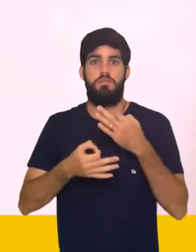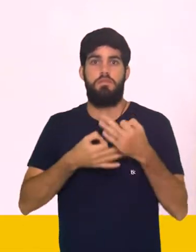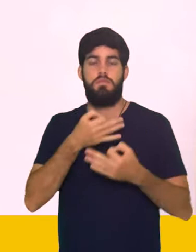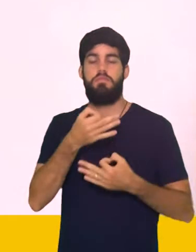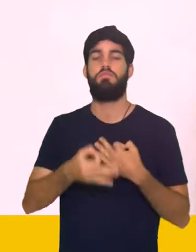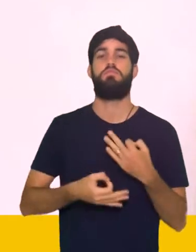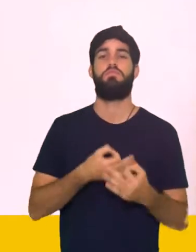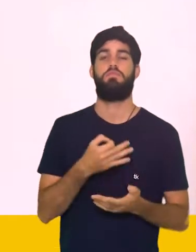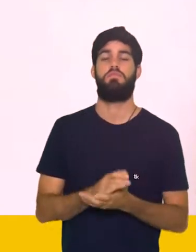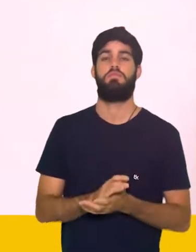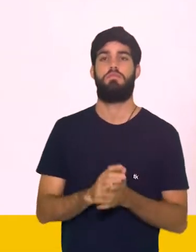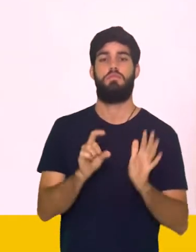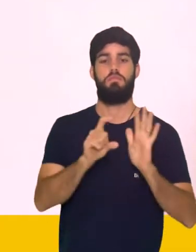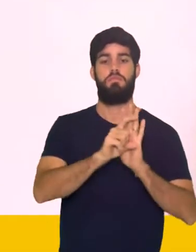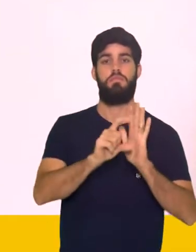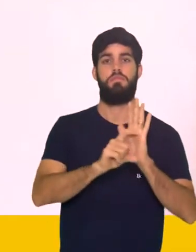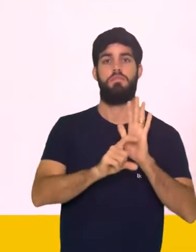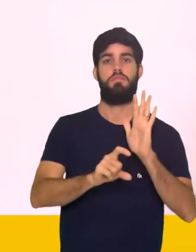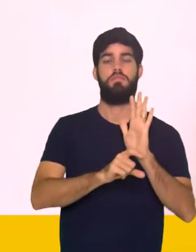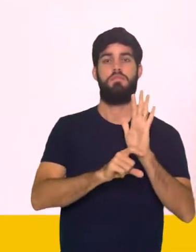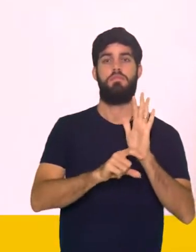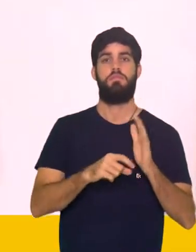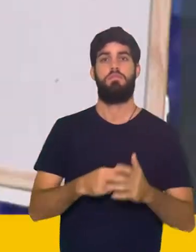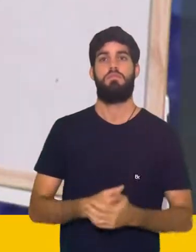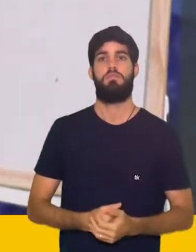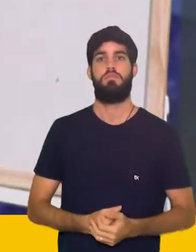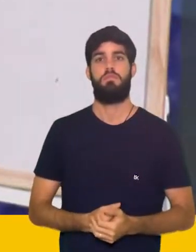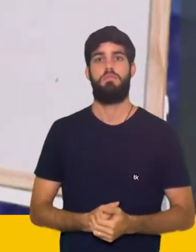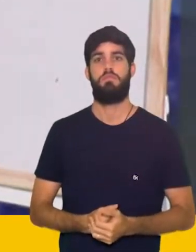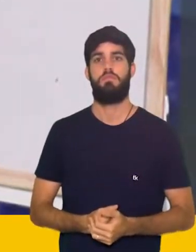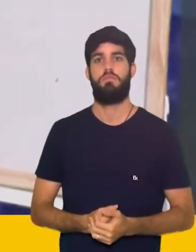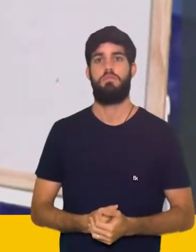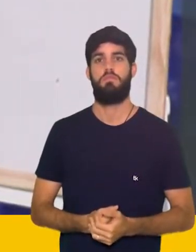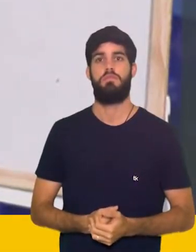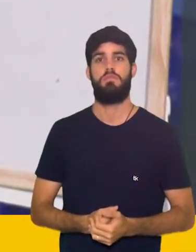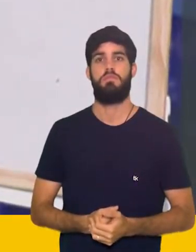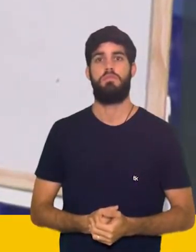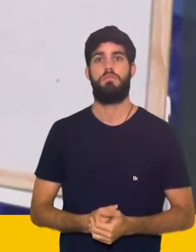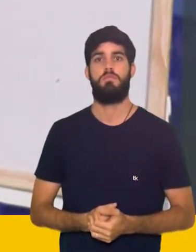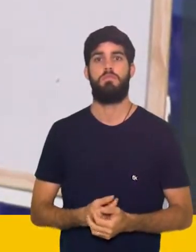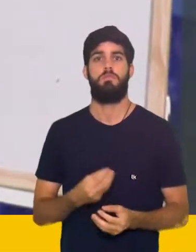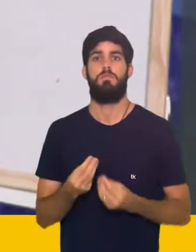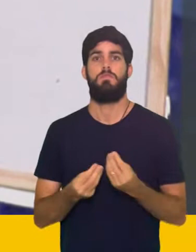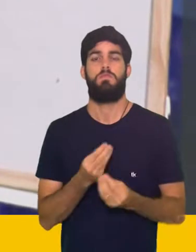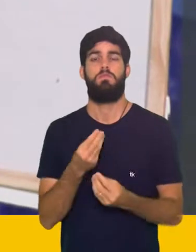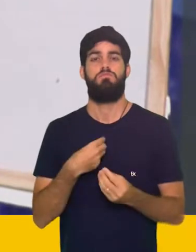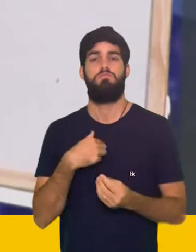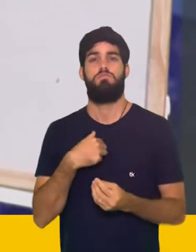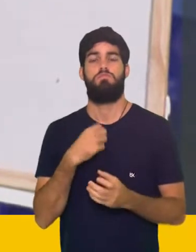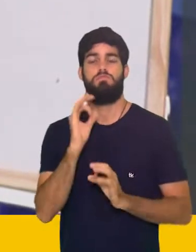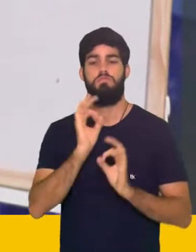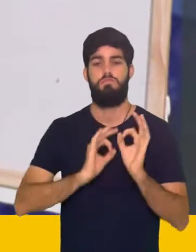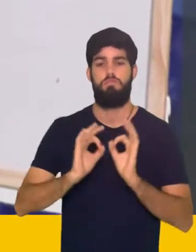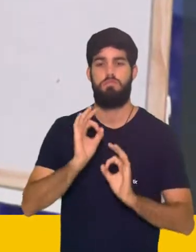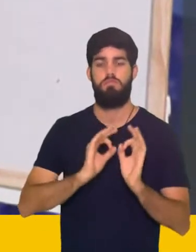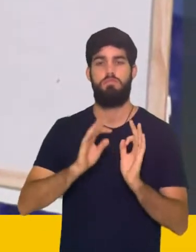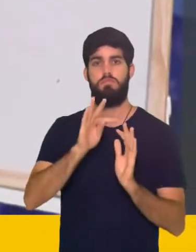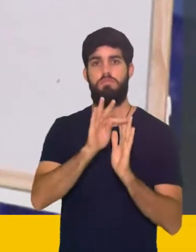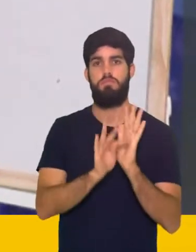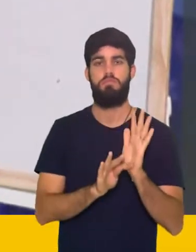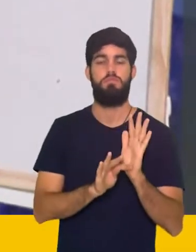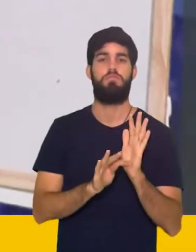Argumentativa em prosa. Bora lá. Como eu preparo esse texto, Consuelo?